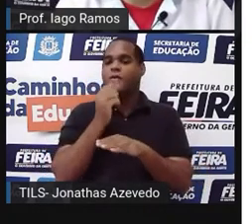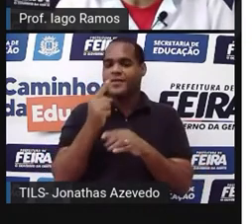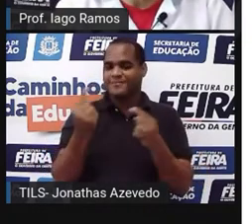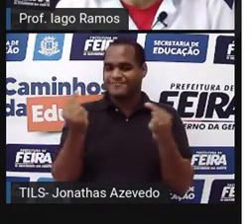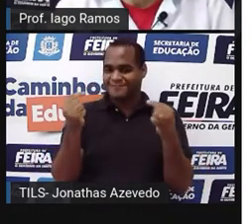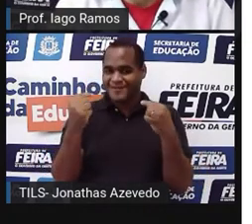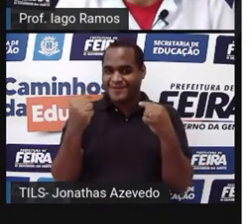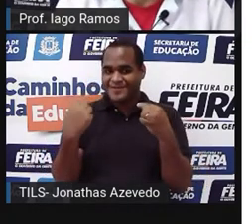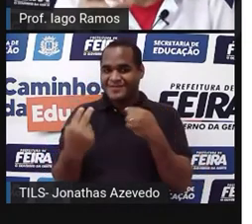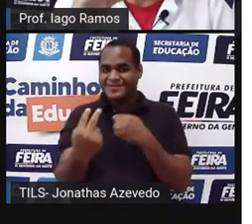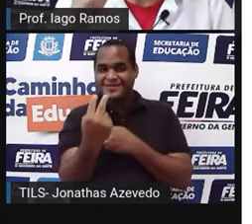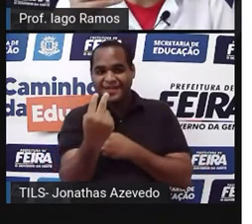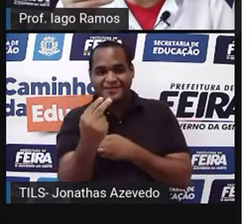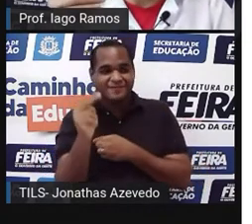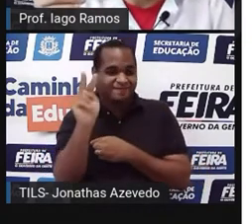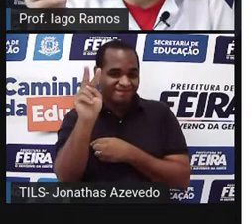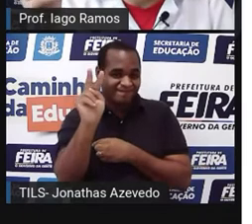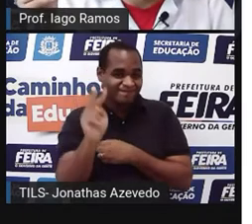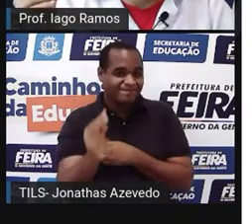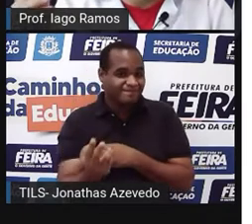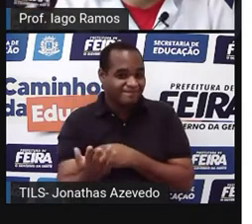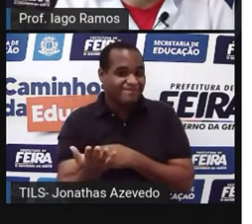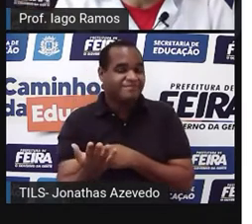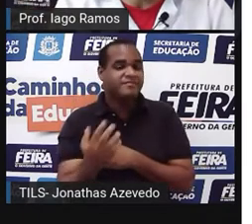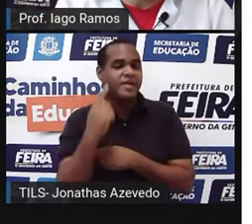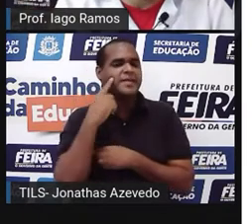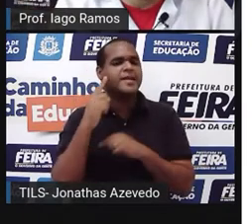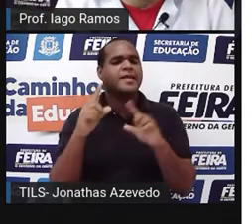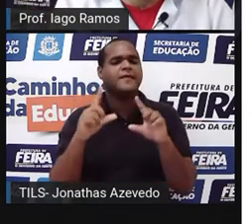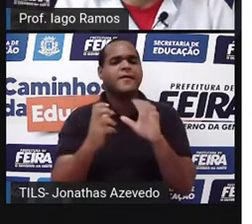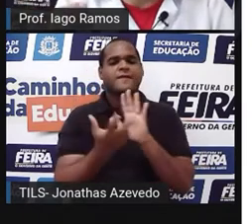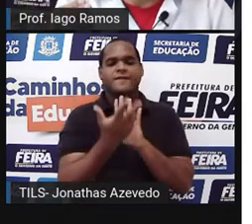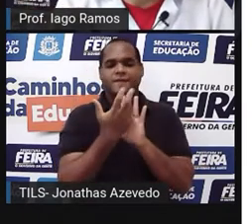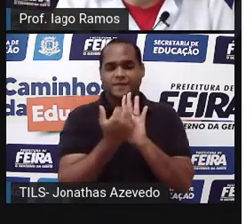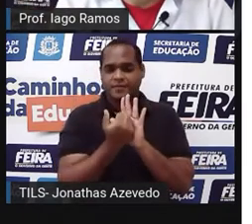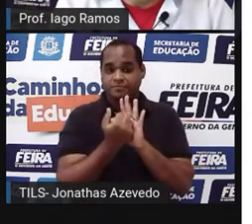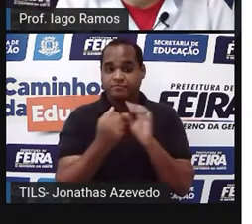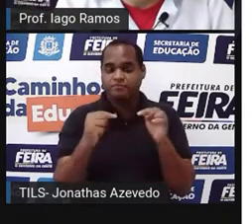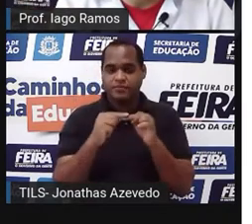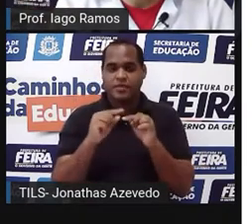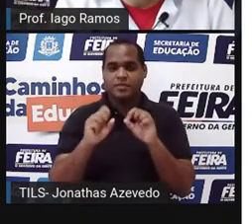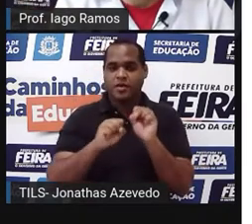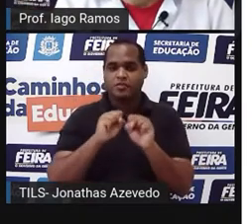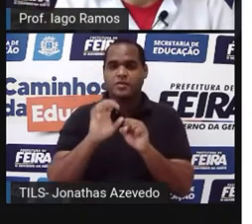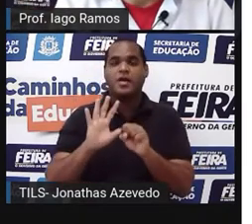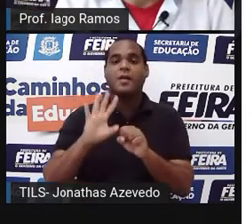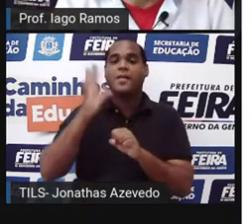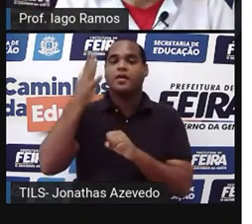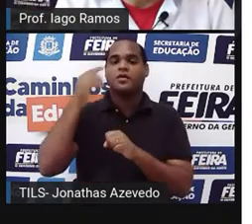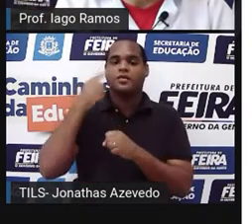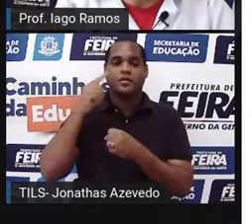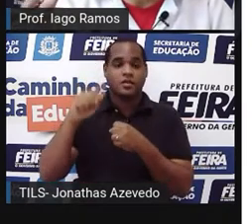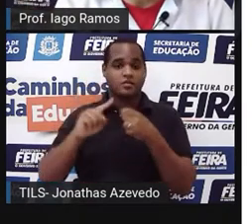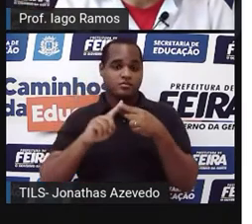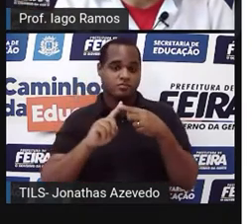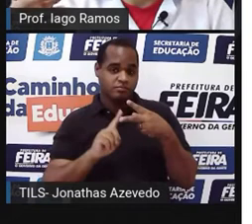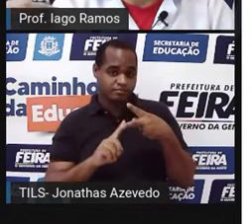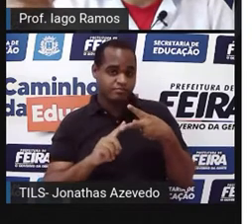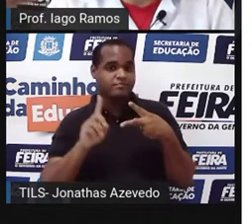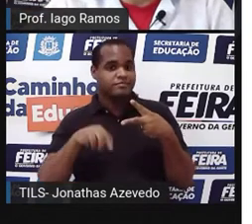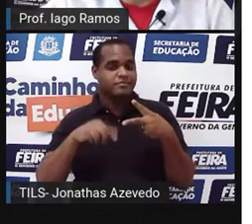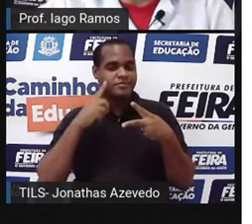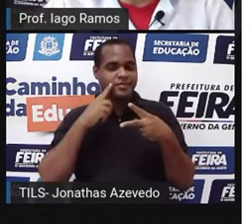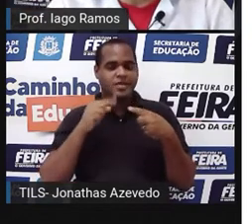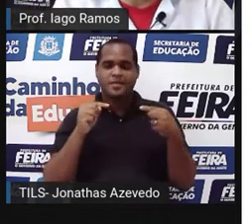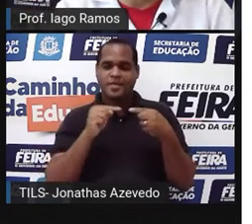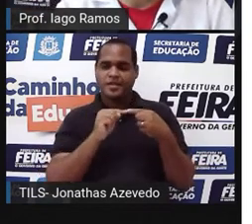lado da tela, é que a semelhança entre figuras, ela acontece entre figuras que